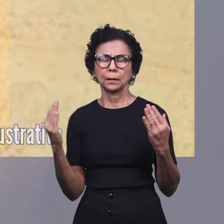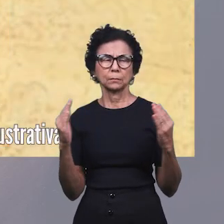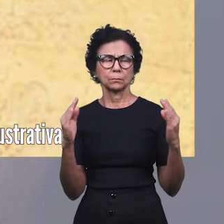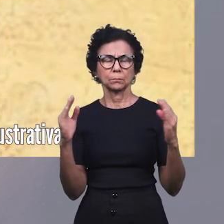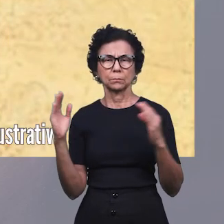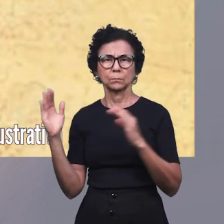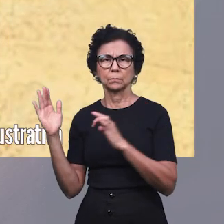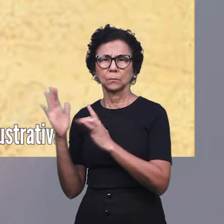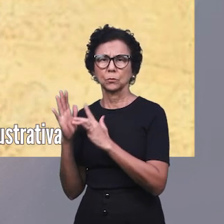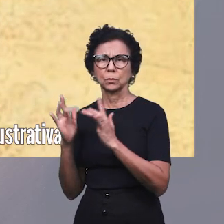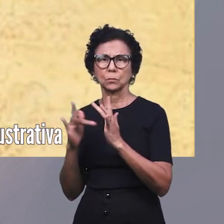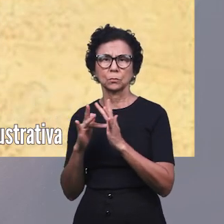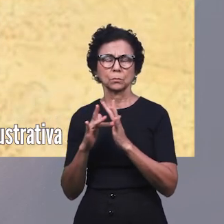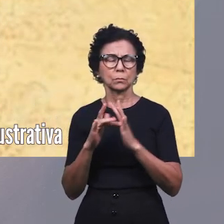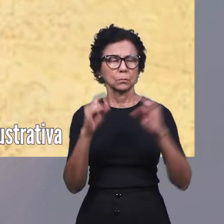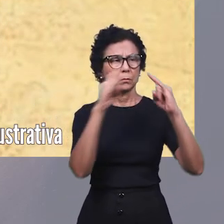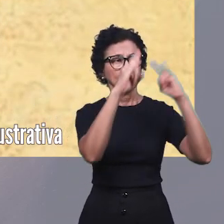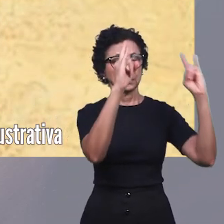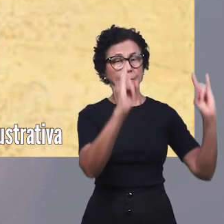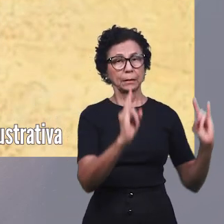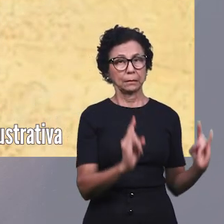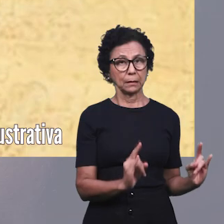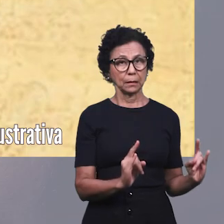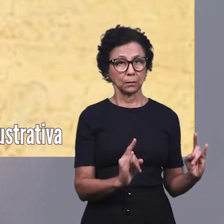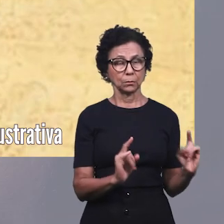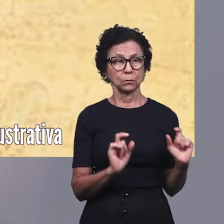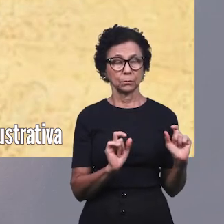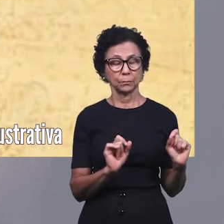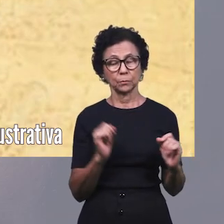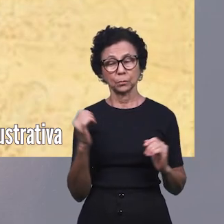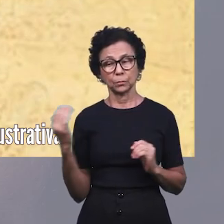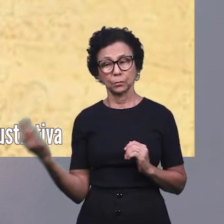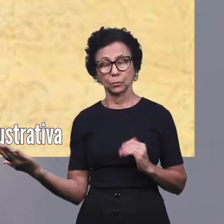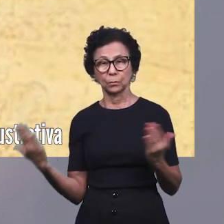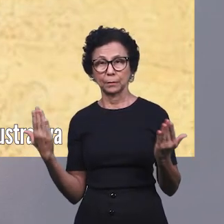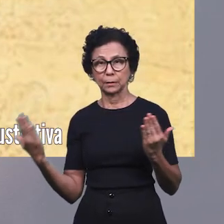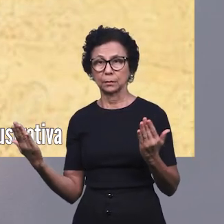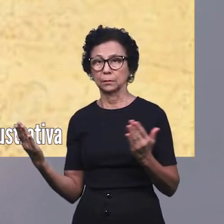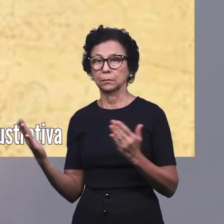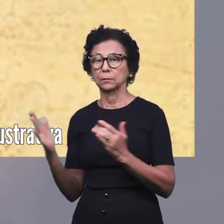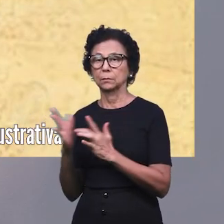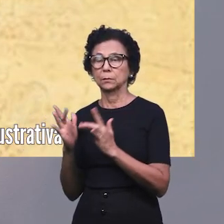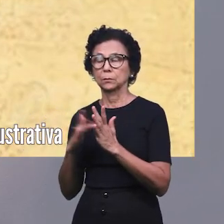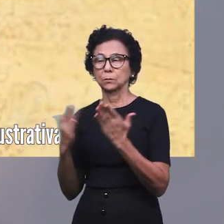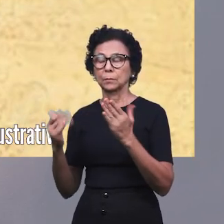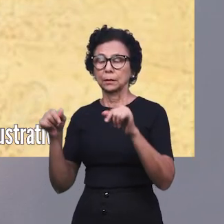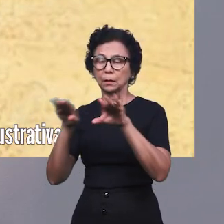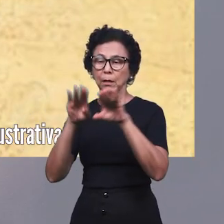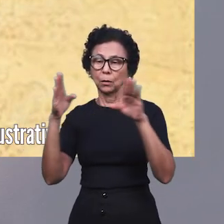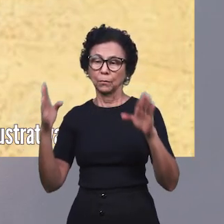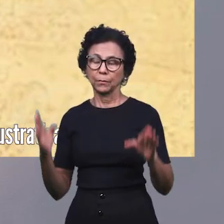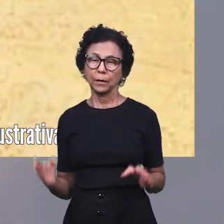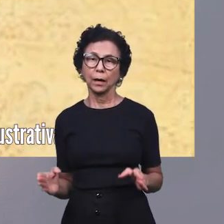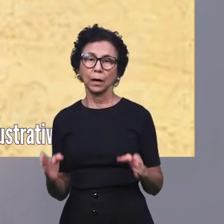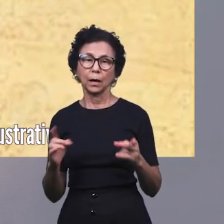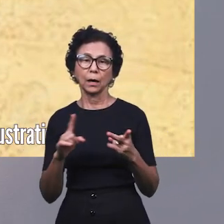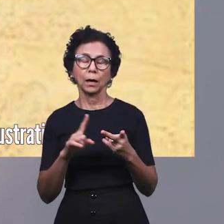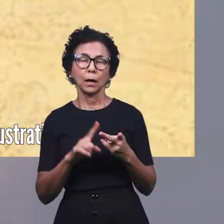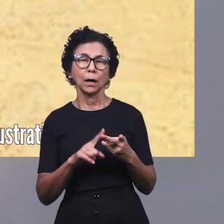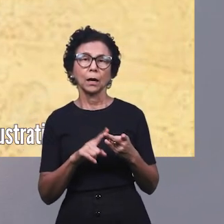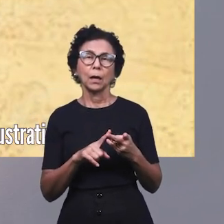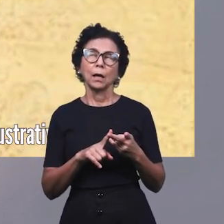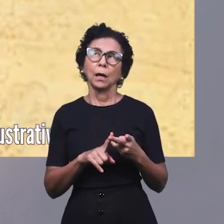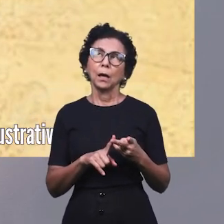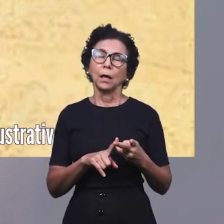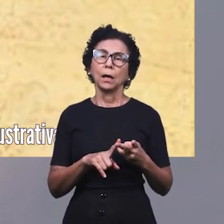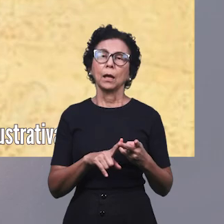apontando para Jesus, então, porque Jesus é o quê? Jesus é o altar, Jesus é a vítima, Jesus é o